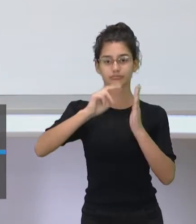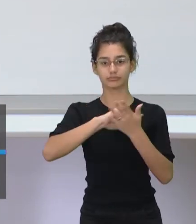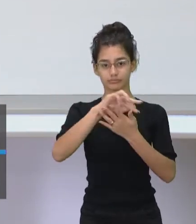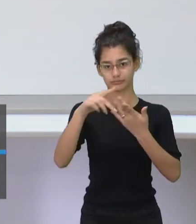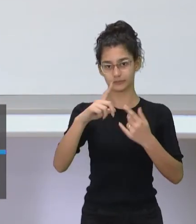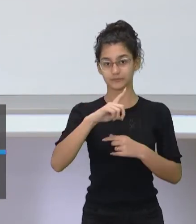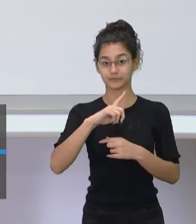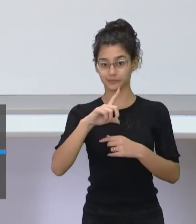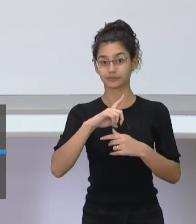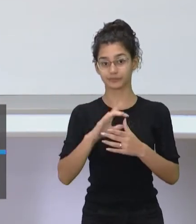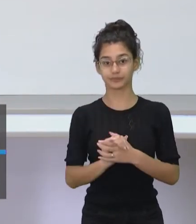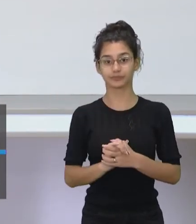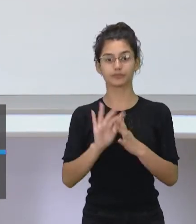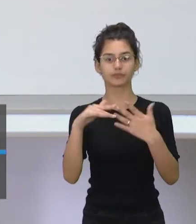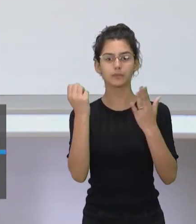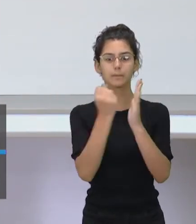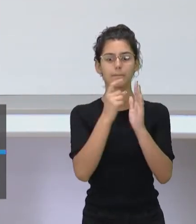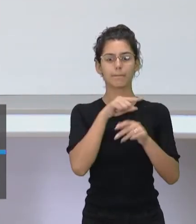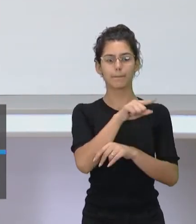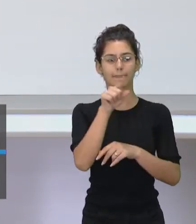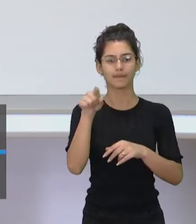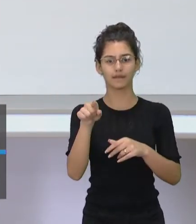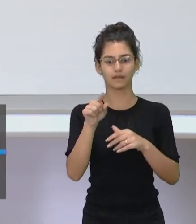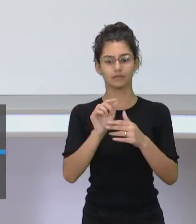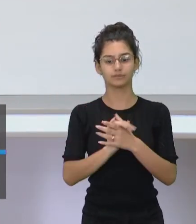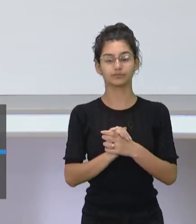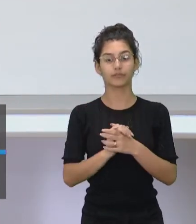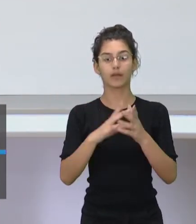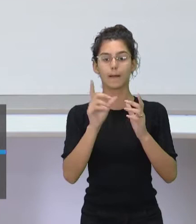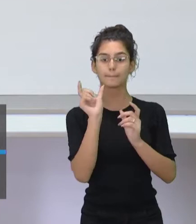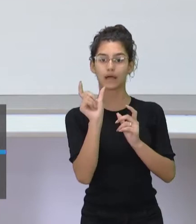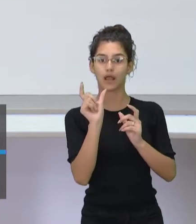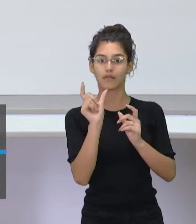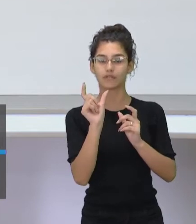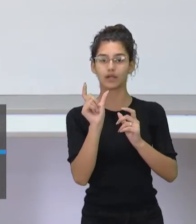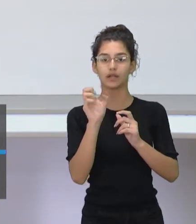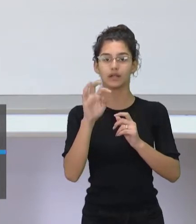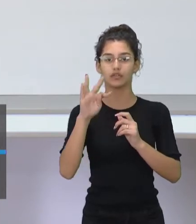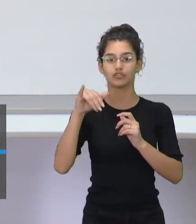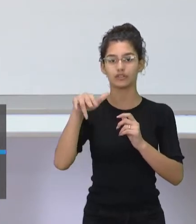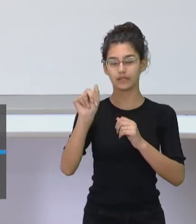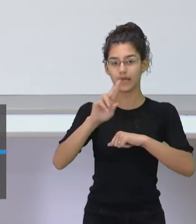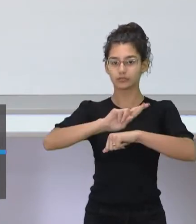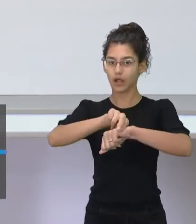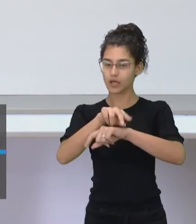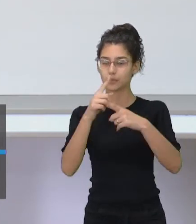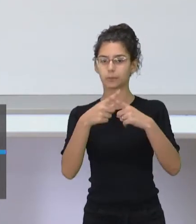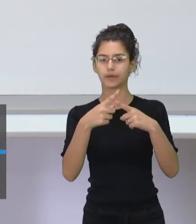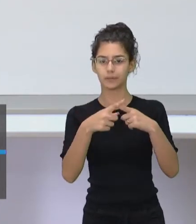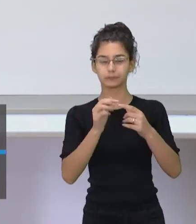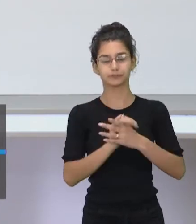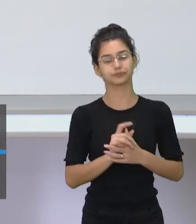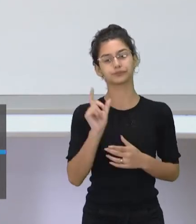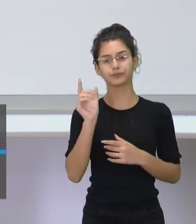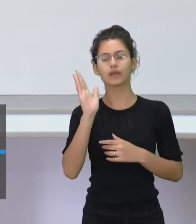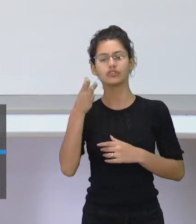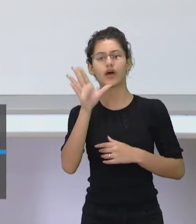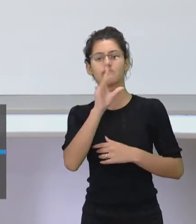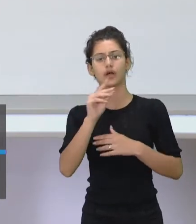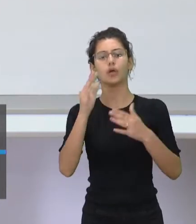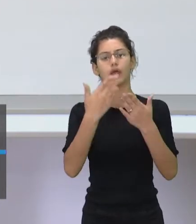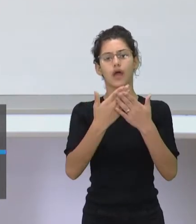demais. E aí eu marquei para vocês a palavra etnia e raça. Por quê? Etnia, a gente até já falou em algumas aulas,